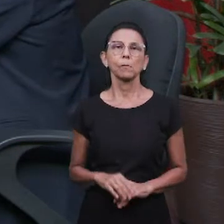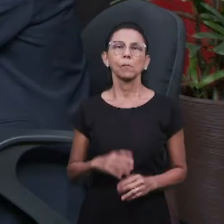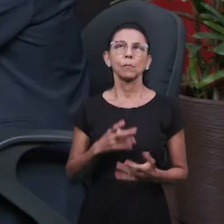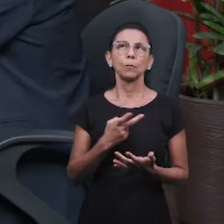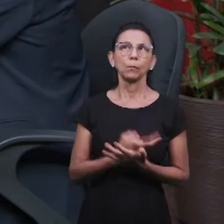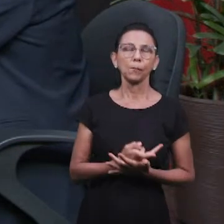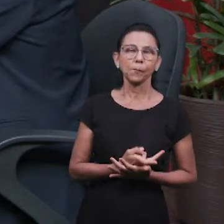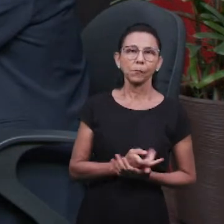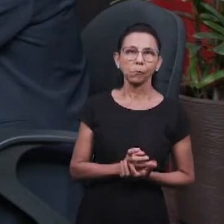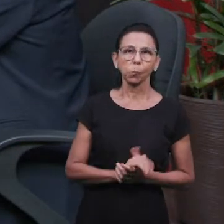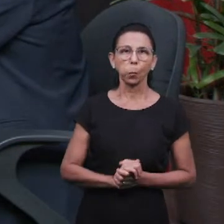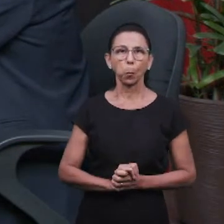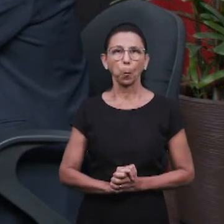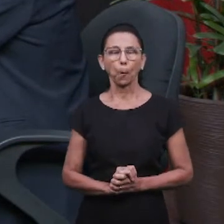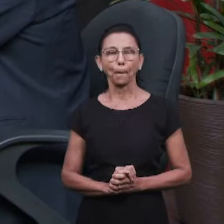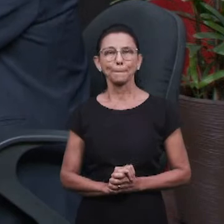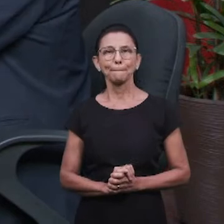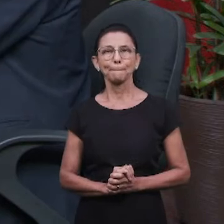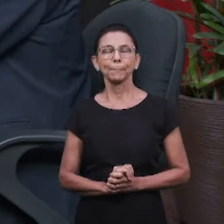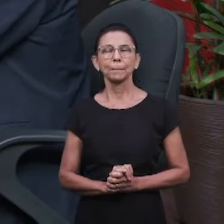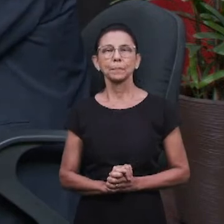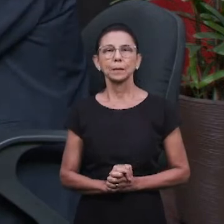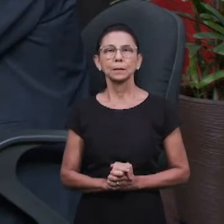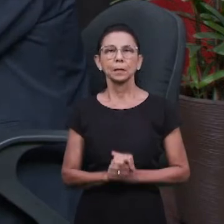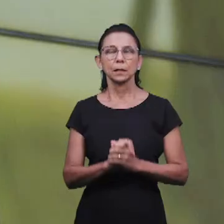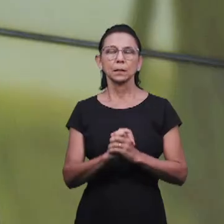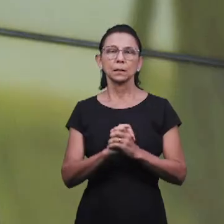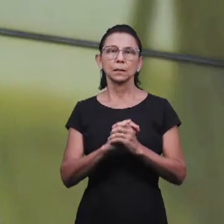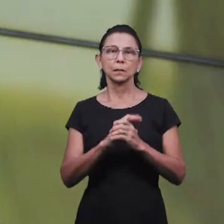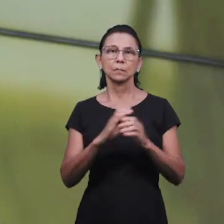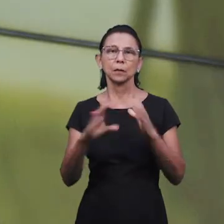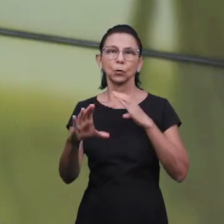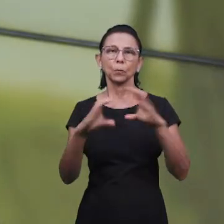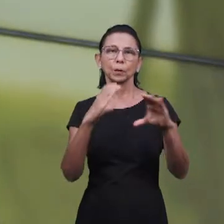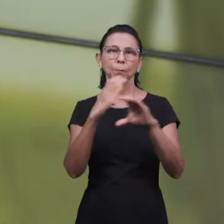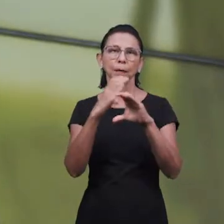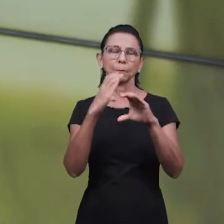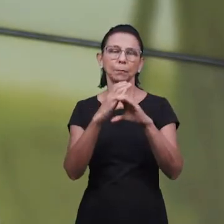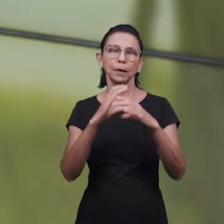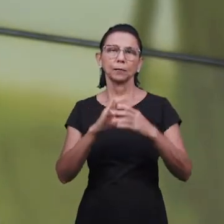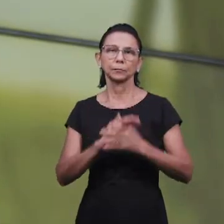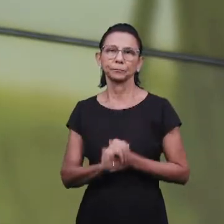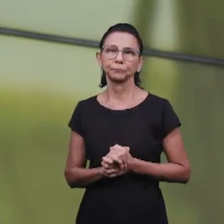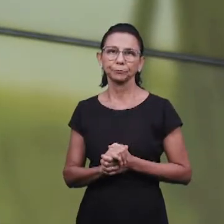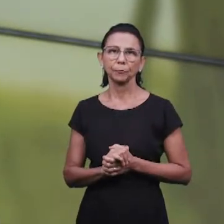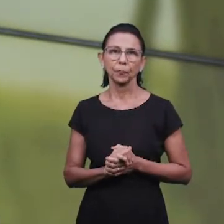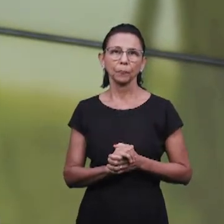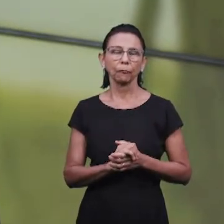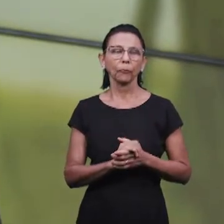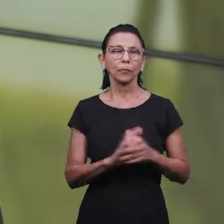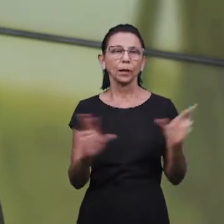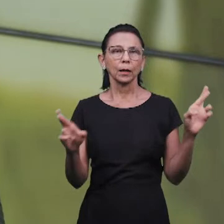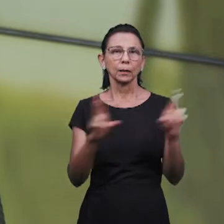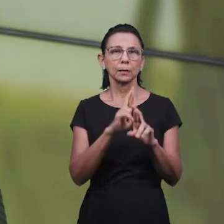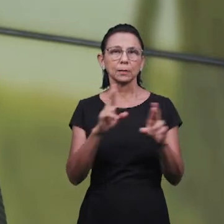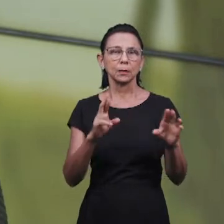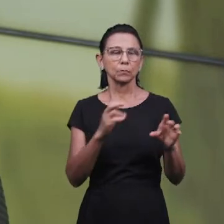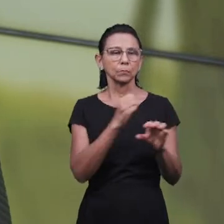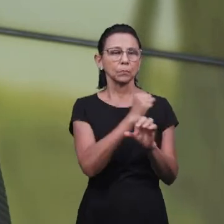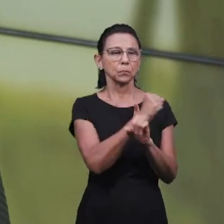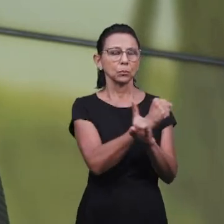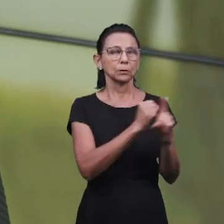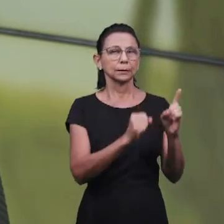afeta a parte de comunicação, social e comportamento. E